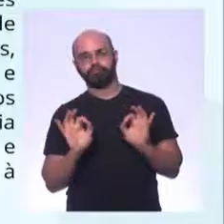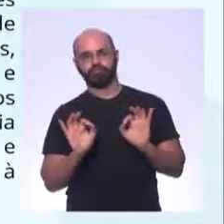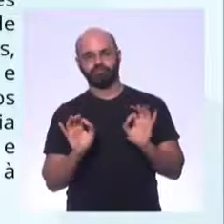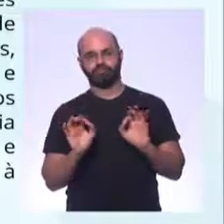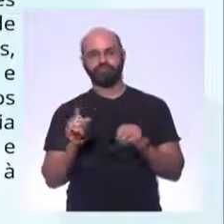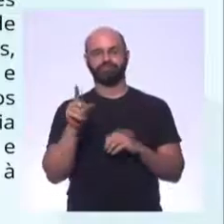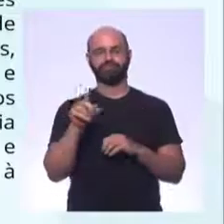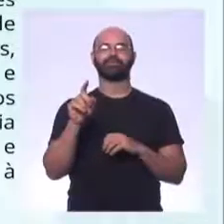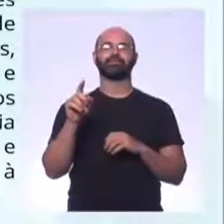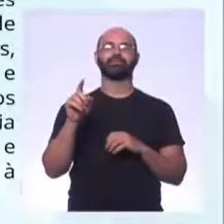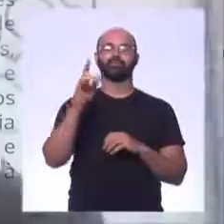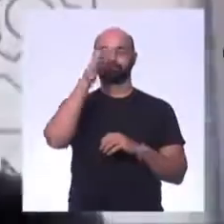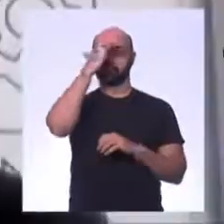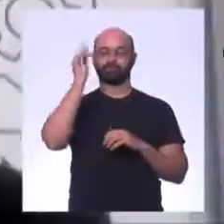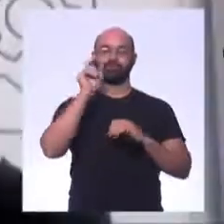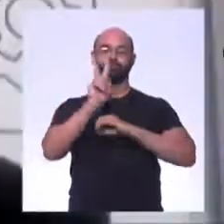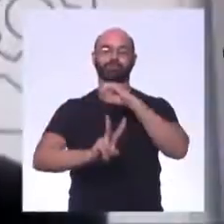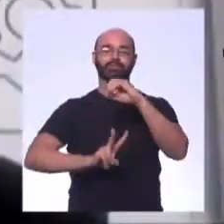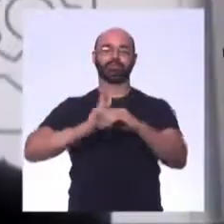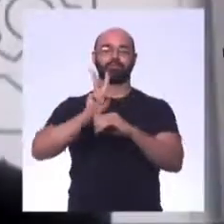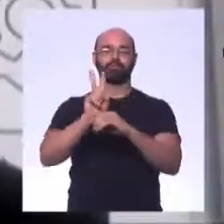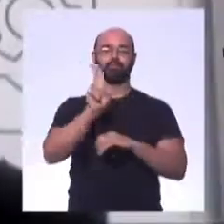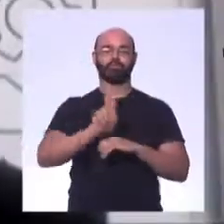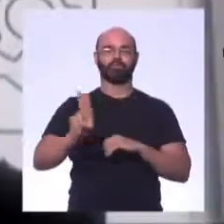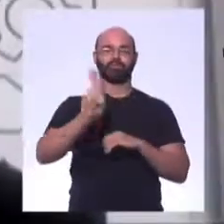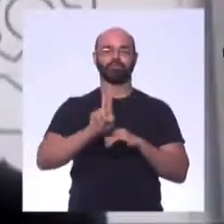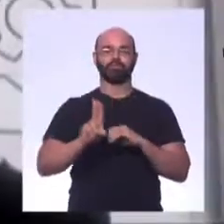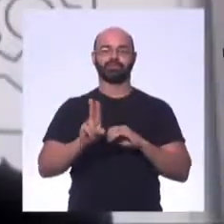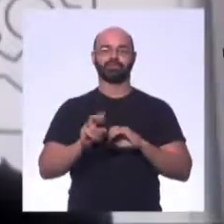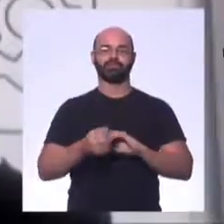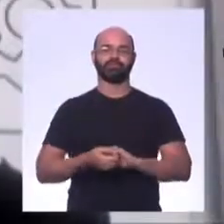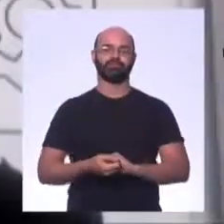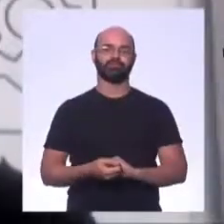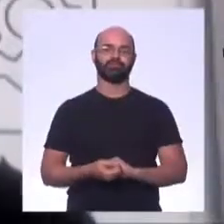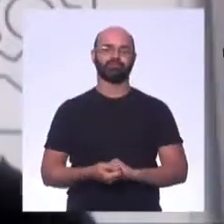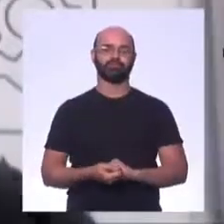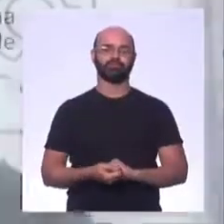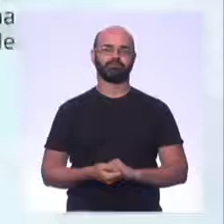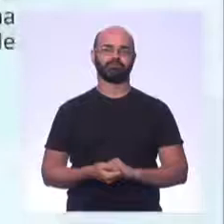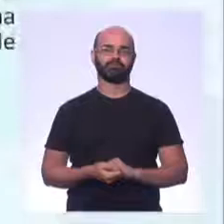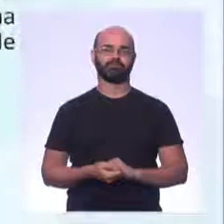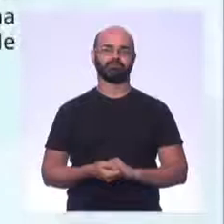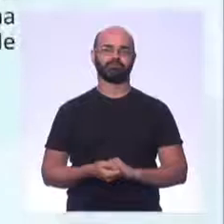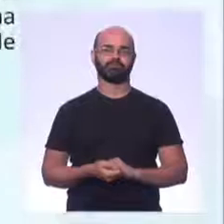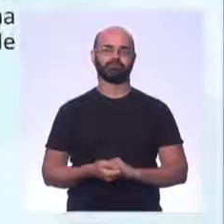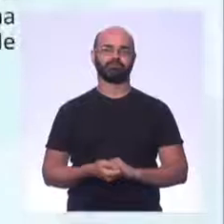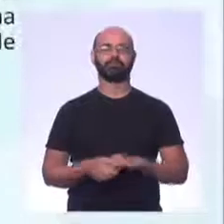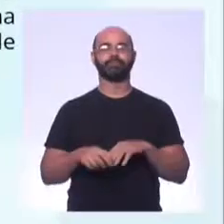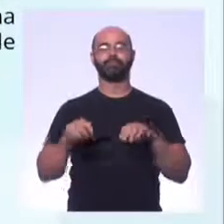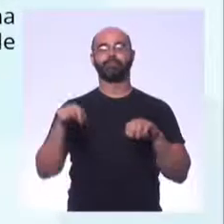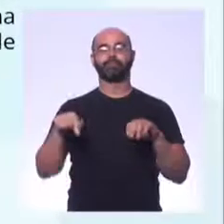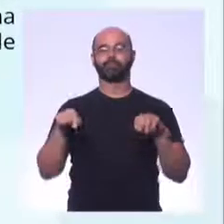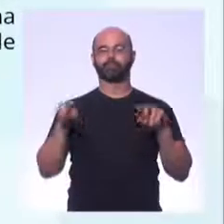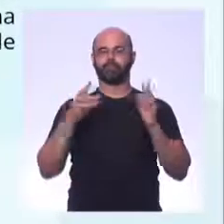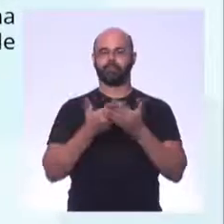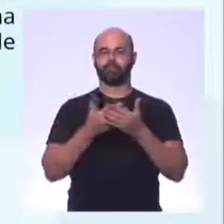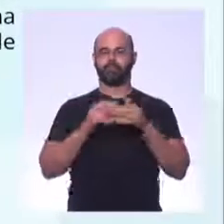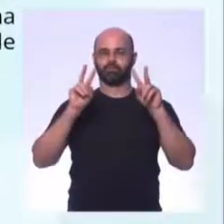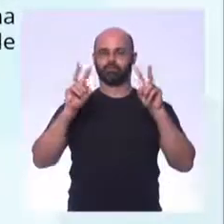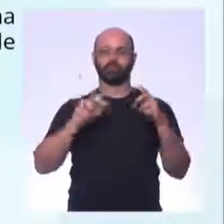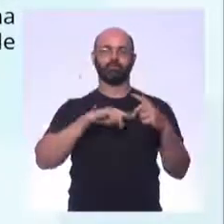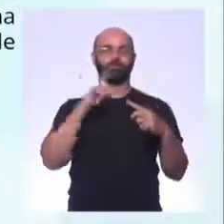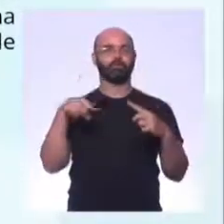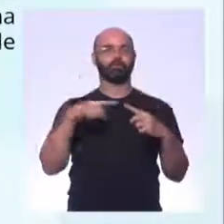visem a sustentabilidade. Nós temos também os objetivos propostos para essa aula.